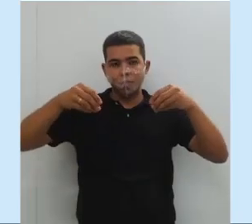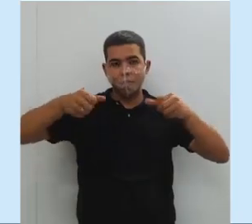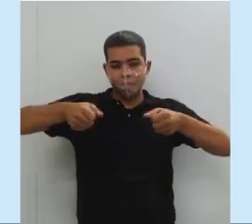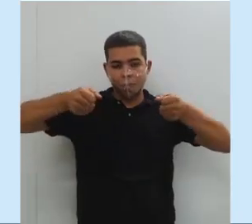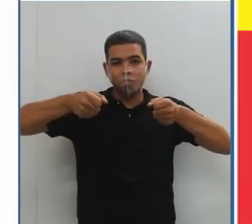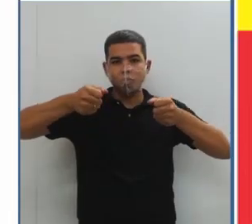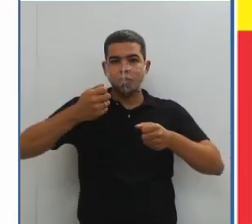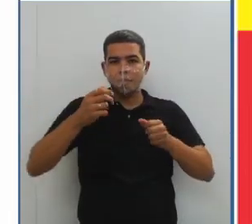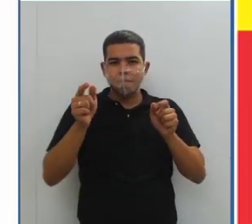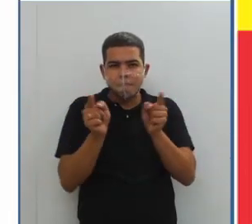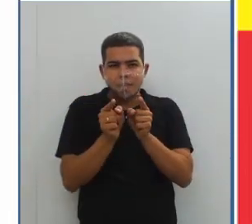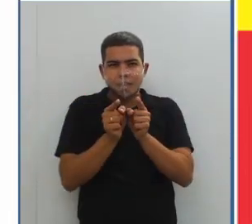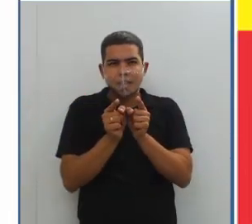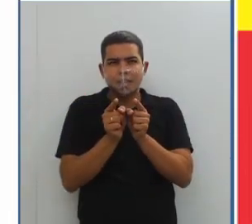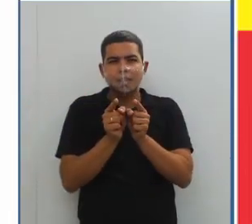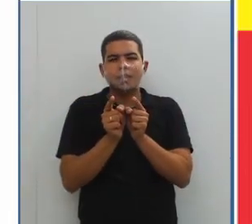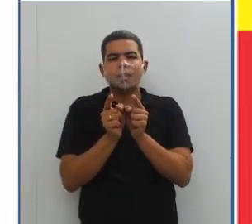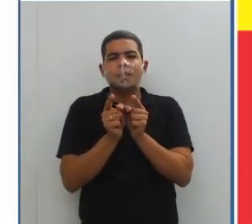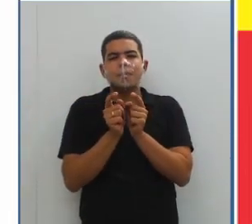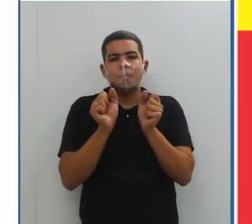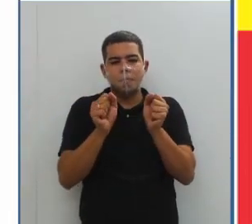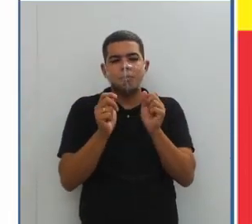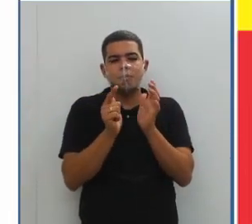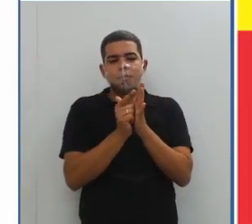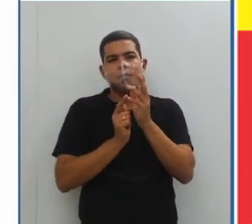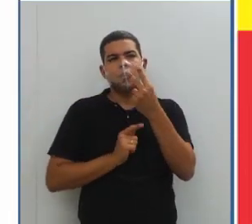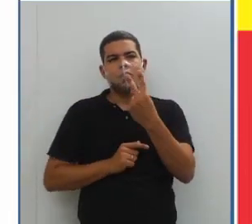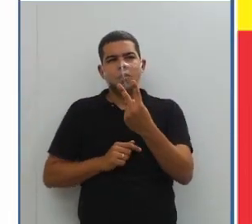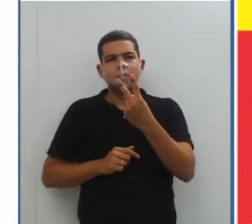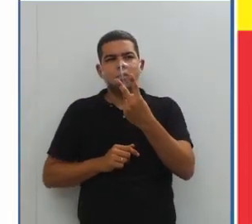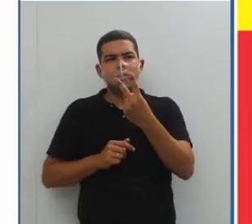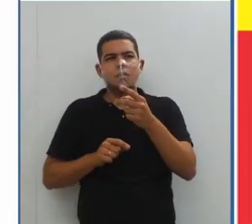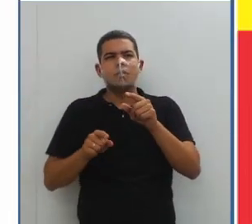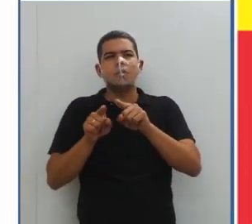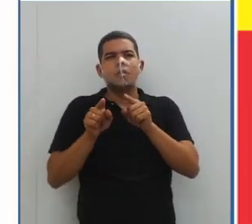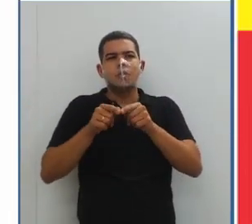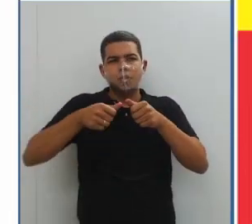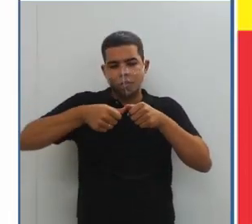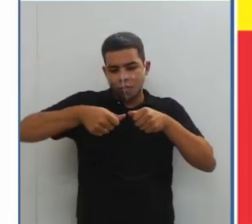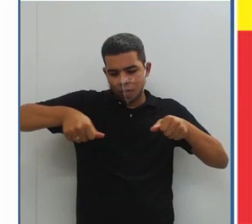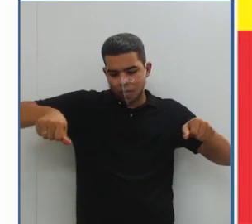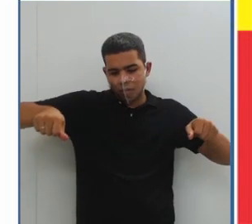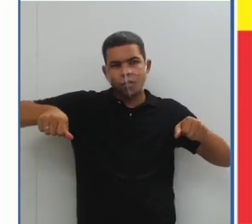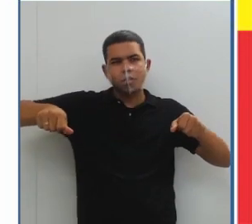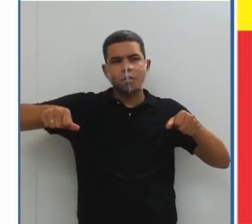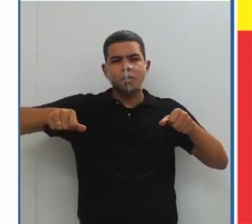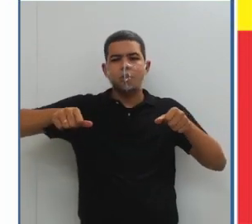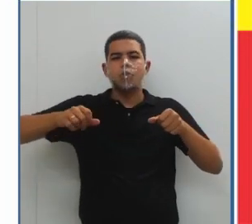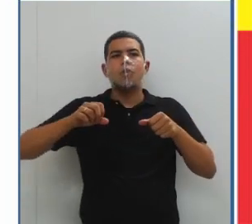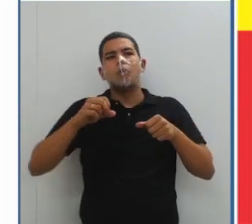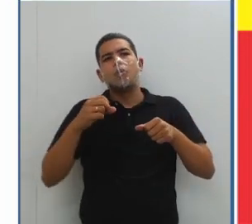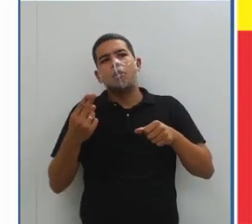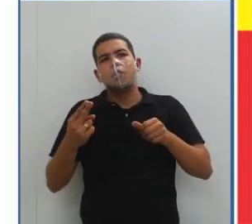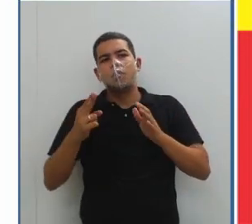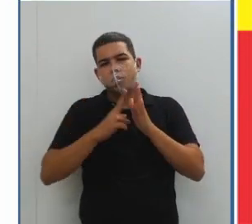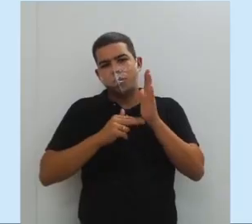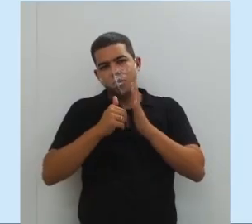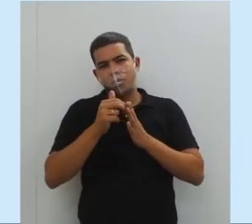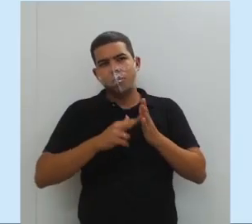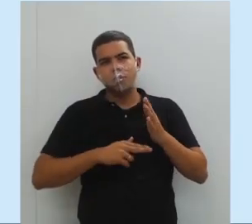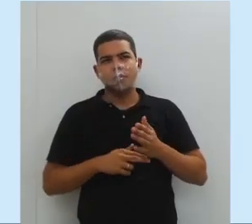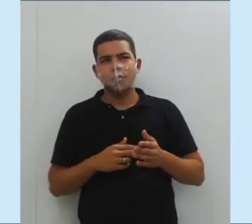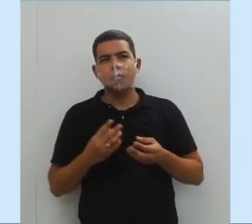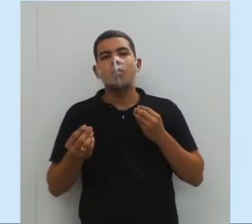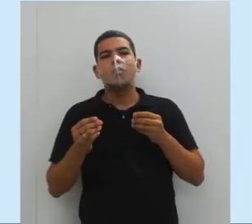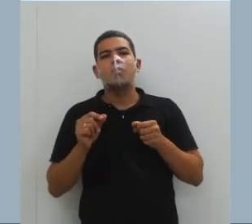ideal, tá? E fita adesiva ou tinta para você enfeitar a sua peteca, caso você queira.